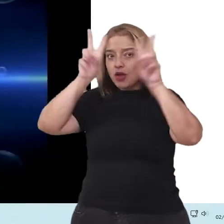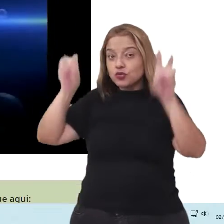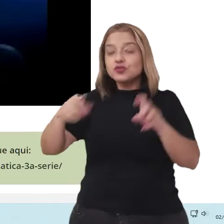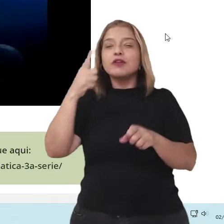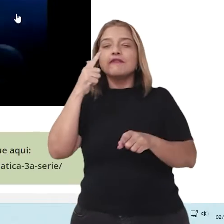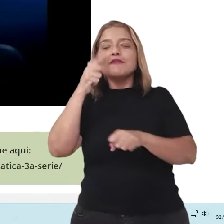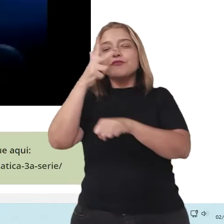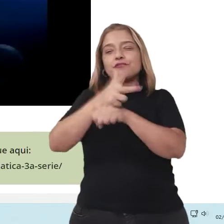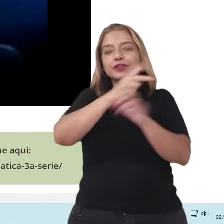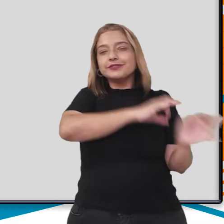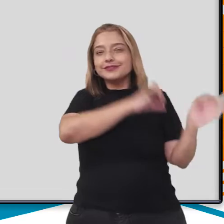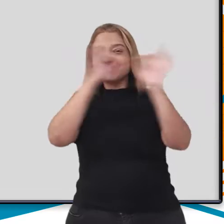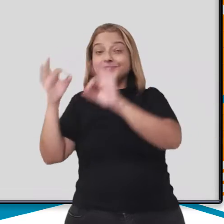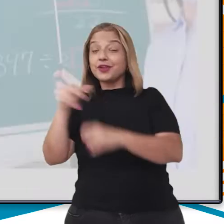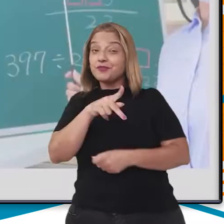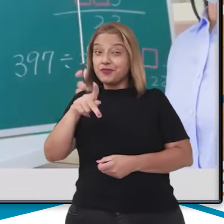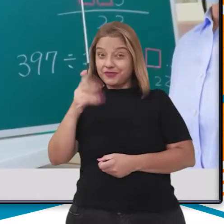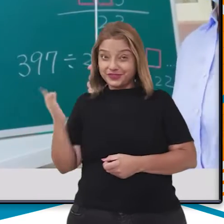professora Cristiane.